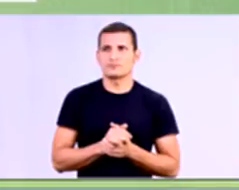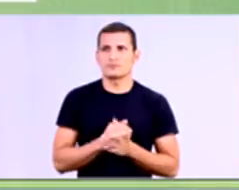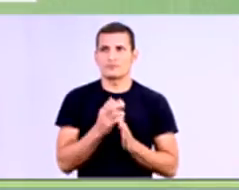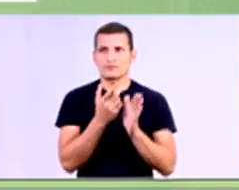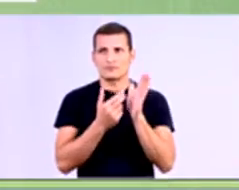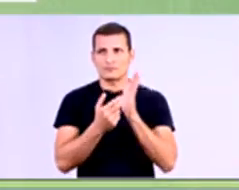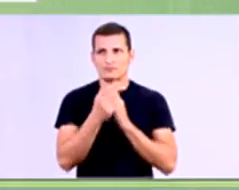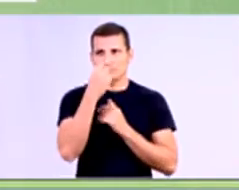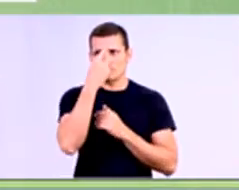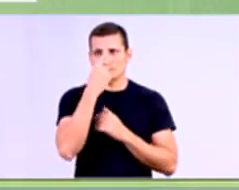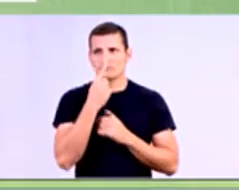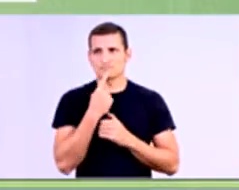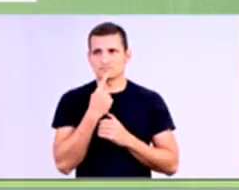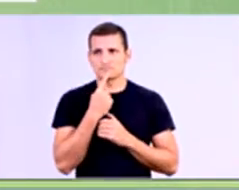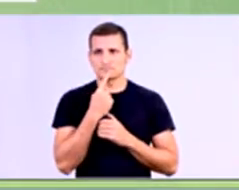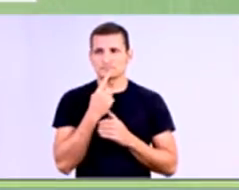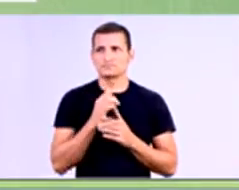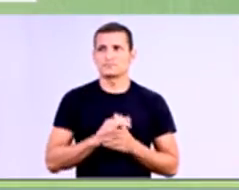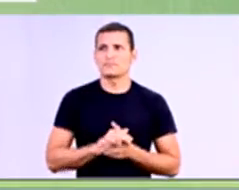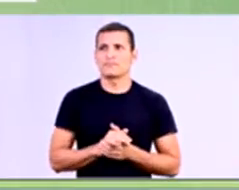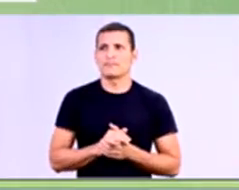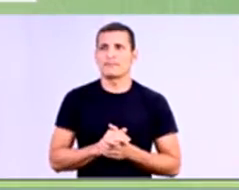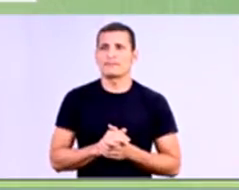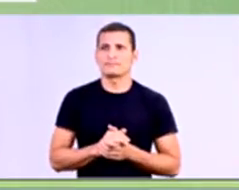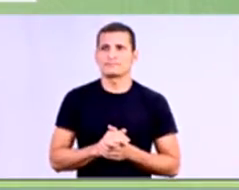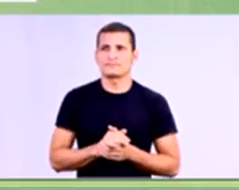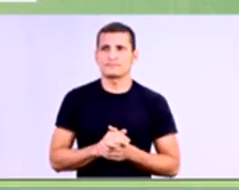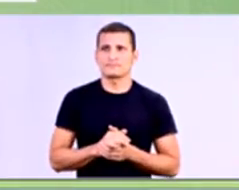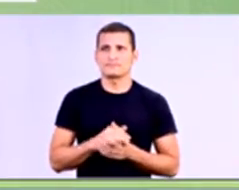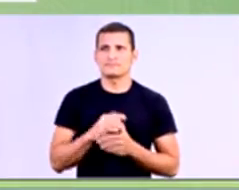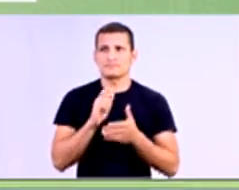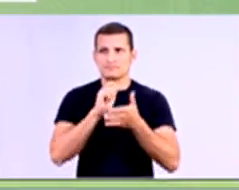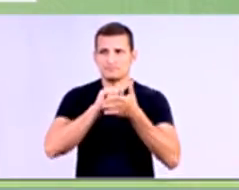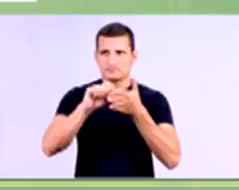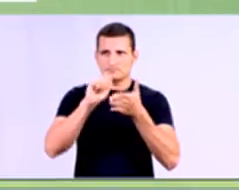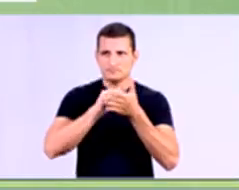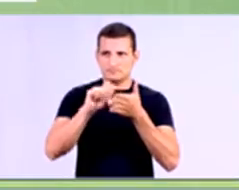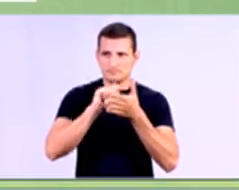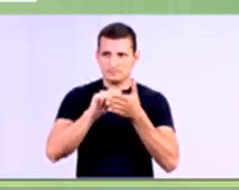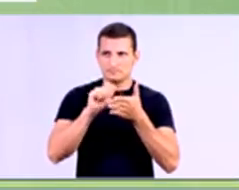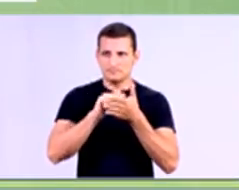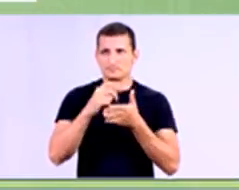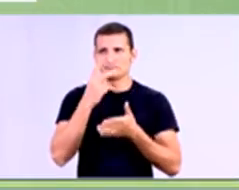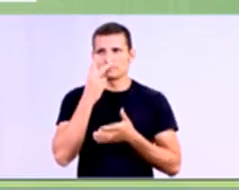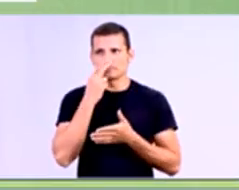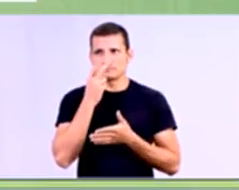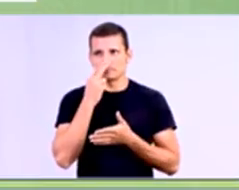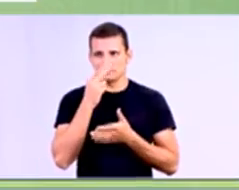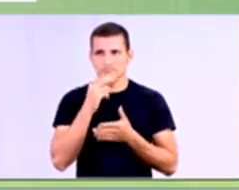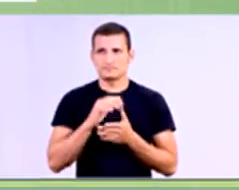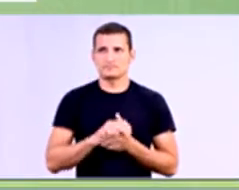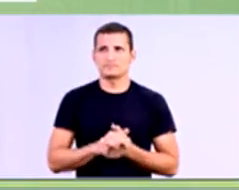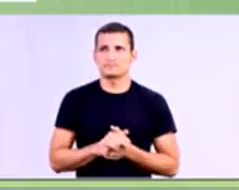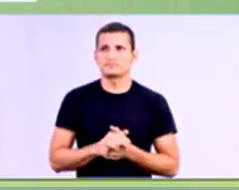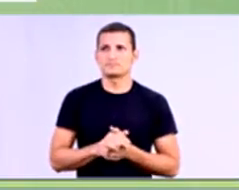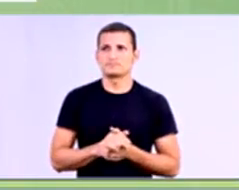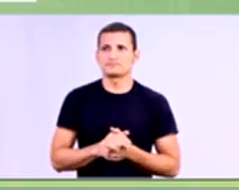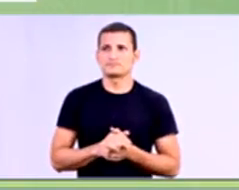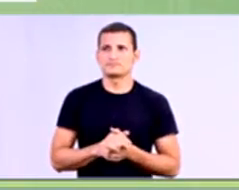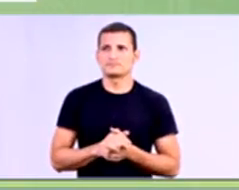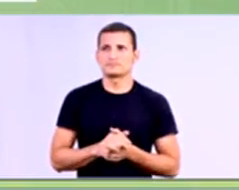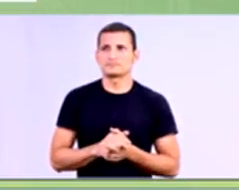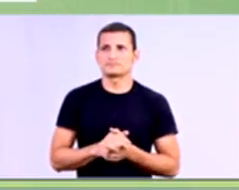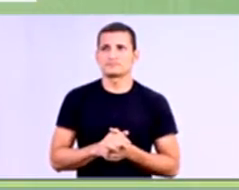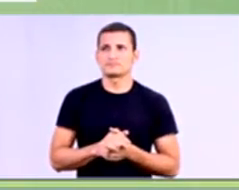Diagrama de perfil. Então, vejam só. Eu vou fazer a anotação parecida com a anterior, onde eu coloco um